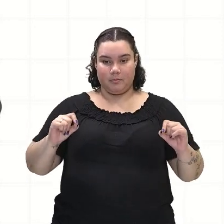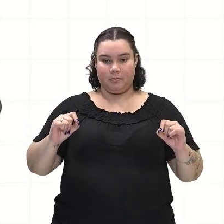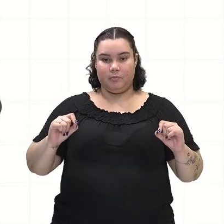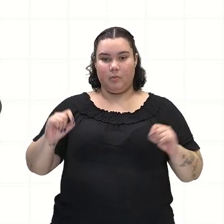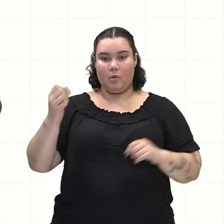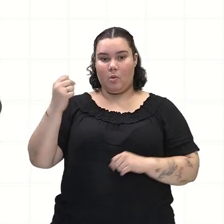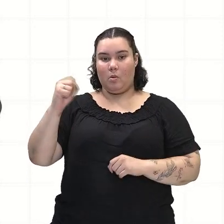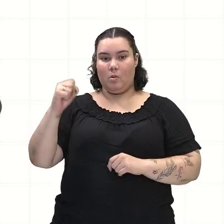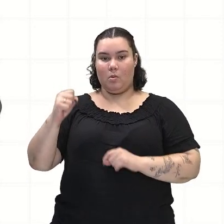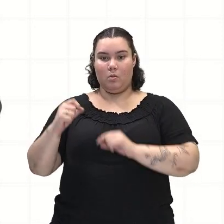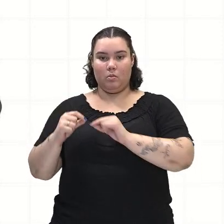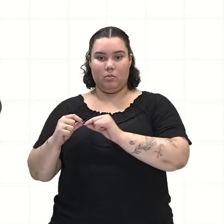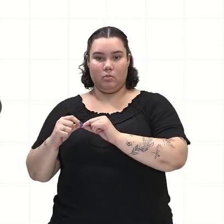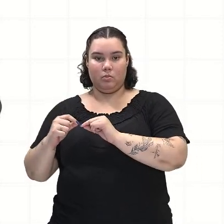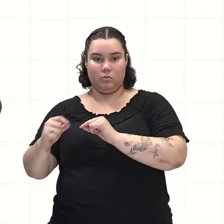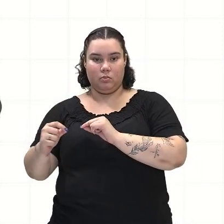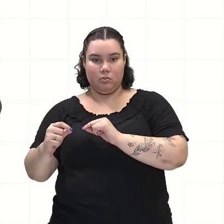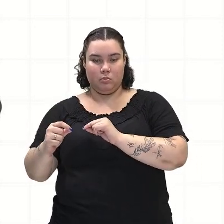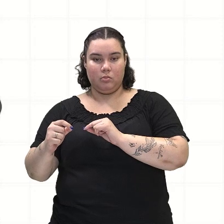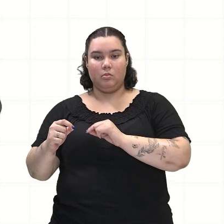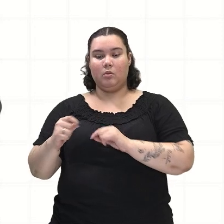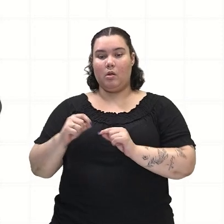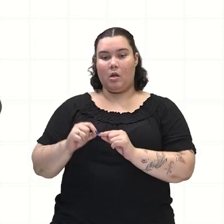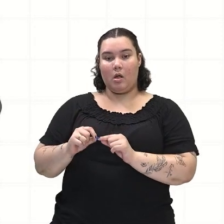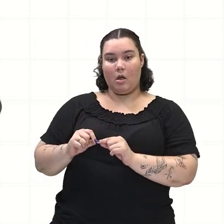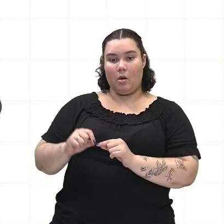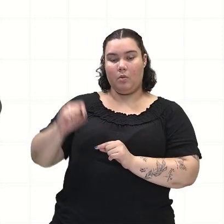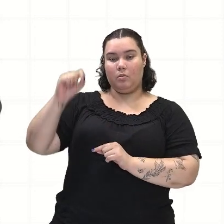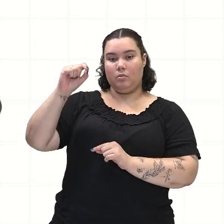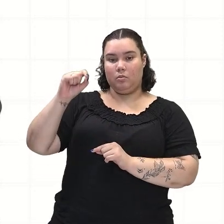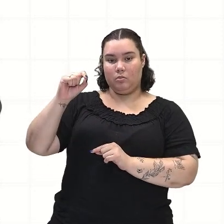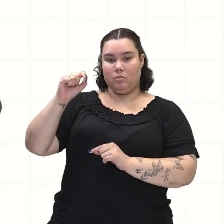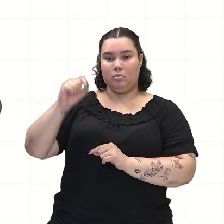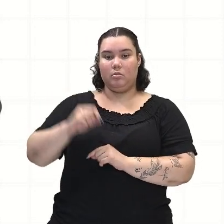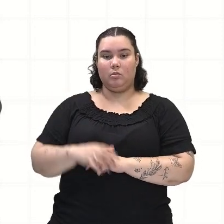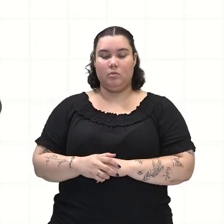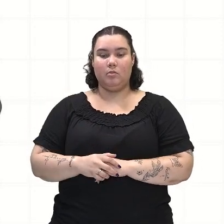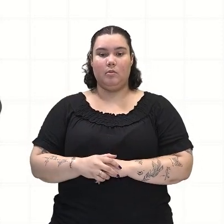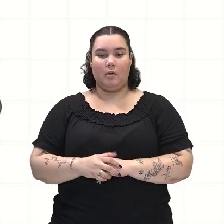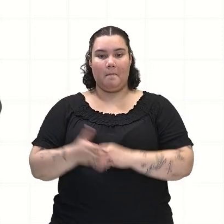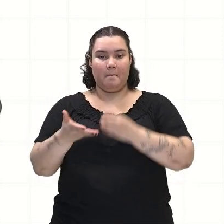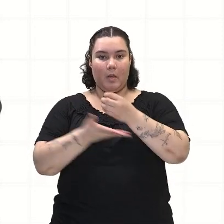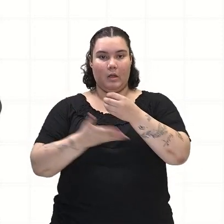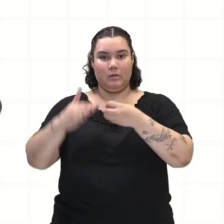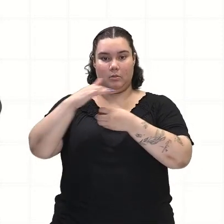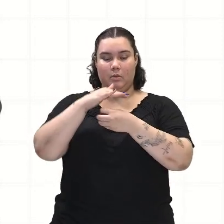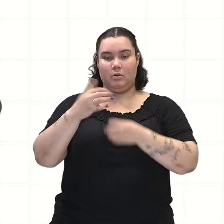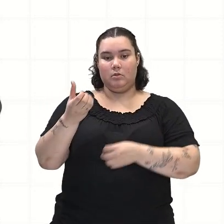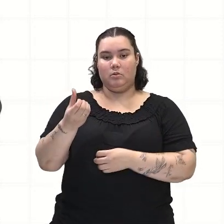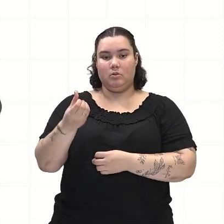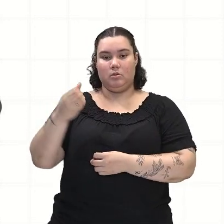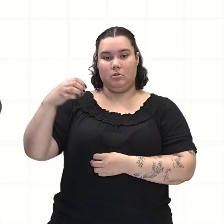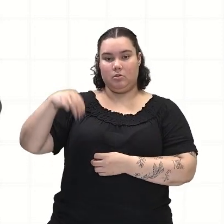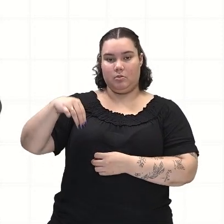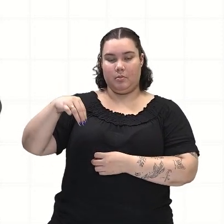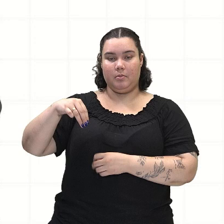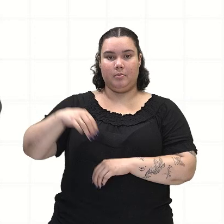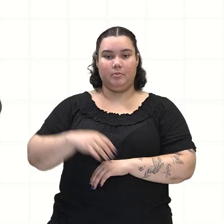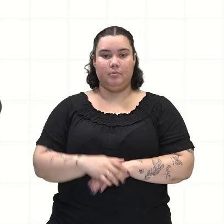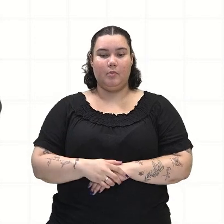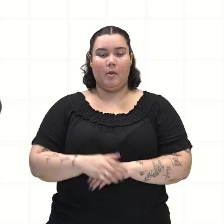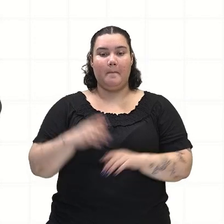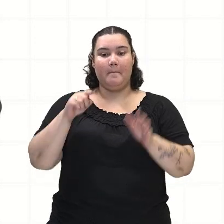8 de largura e altura, nesse caso, que seria a distância entre as bases, é 6 metros. Ele